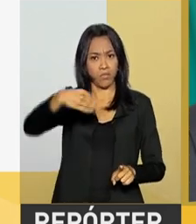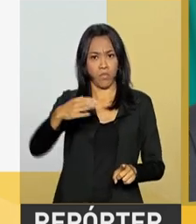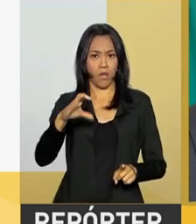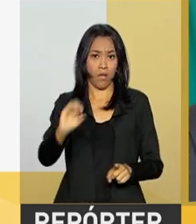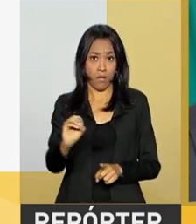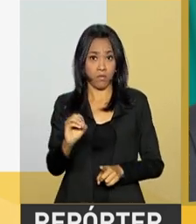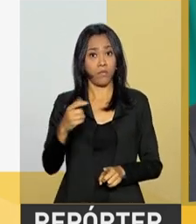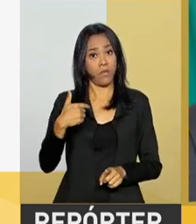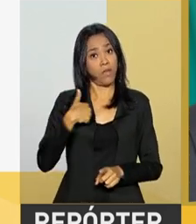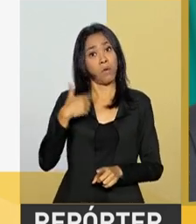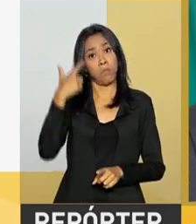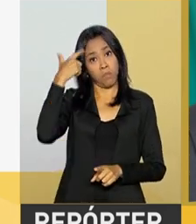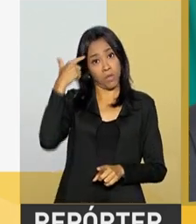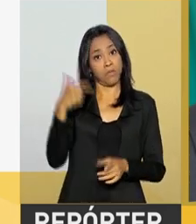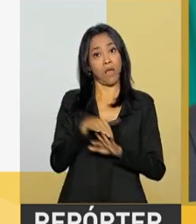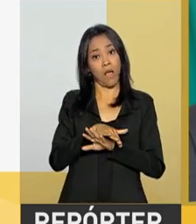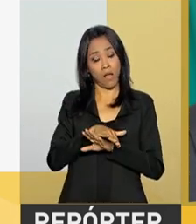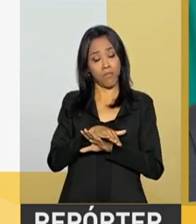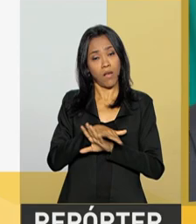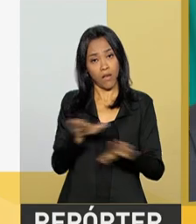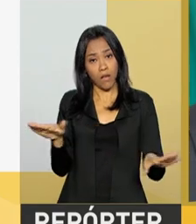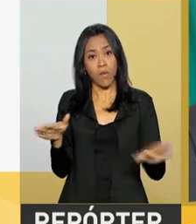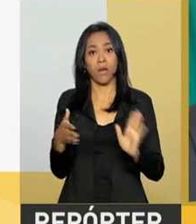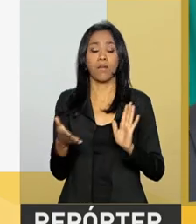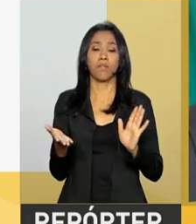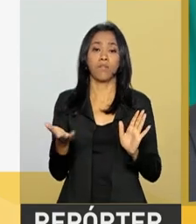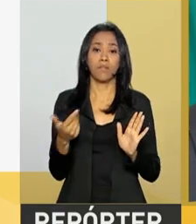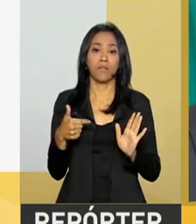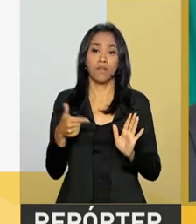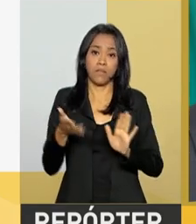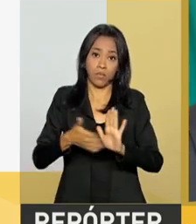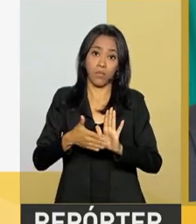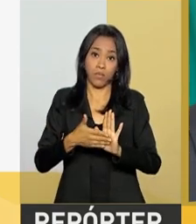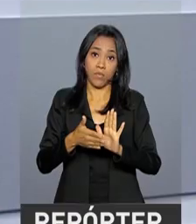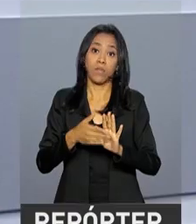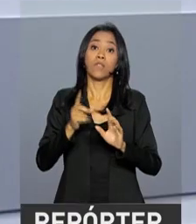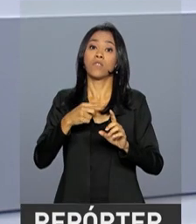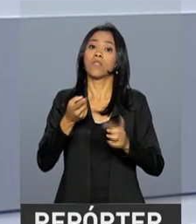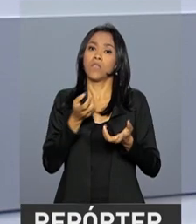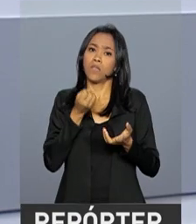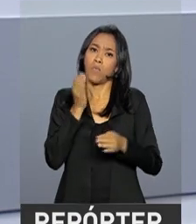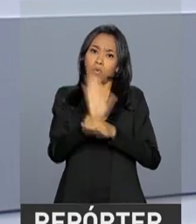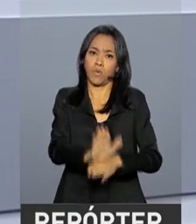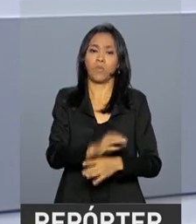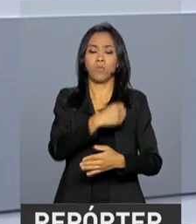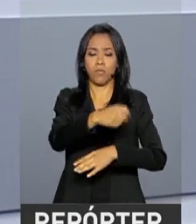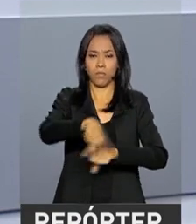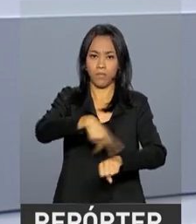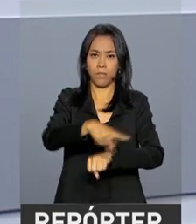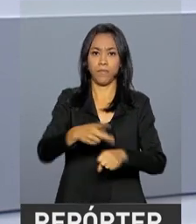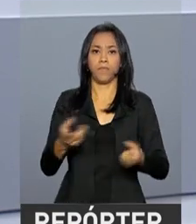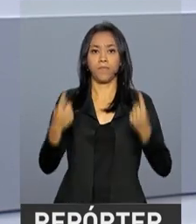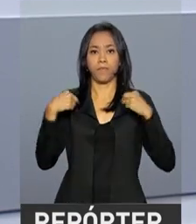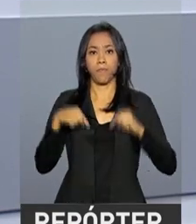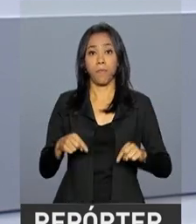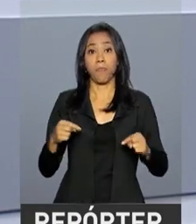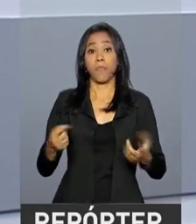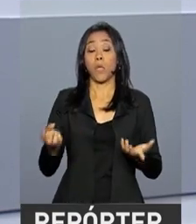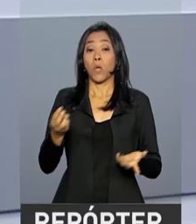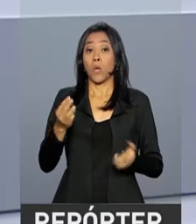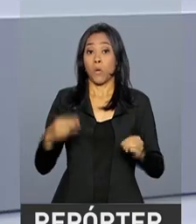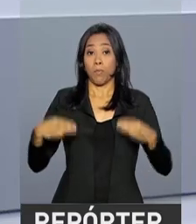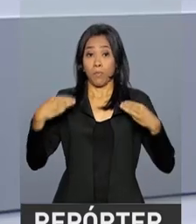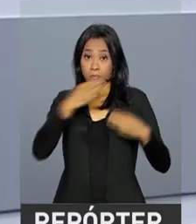questão da Previdência e trazendo, Mário, um benefício extraordinário para o país. E o ministro da Fazenda, Henrique